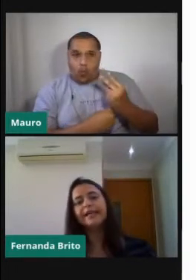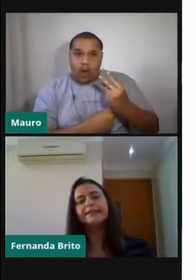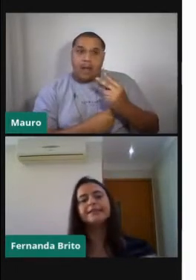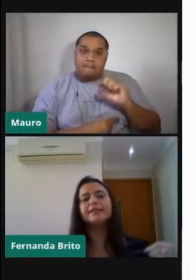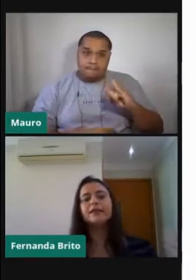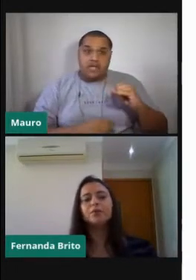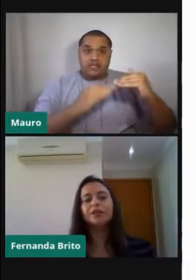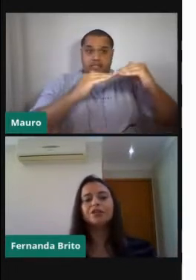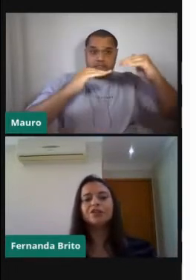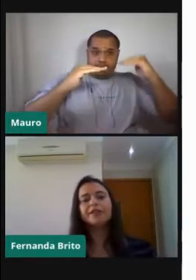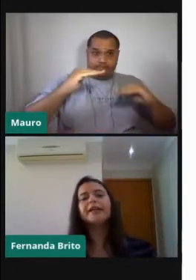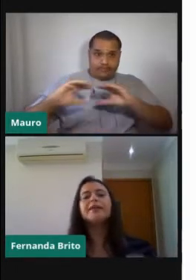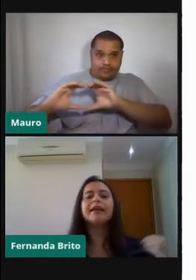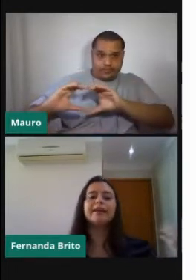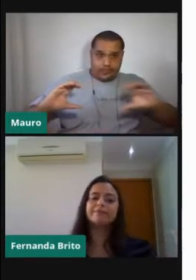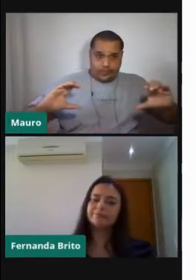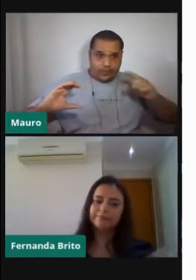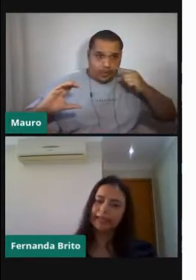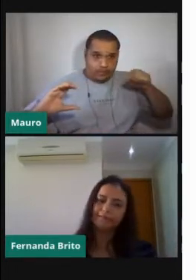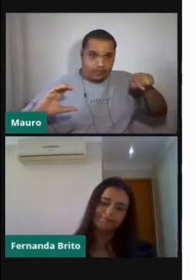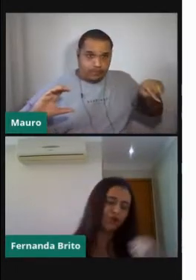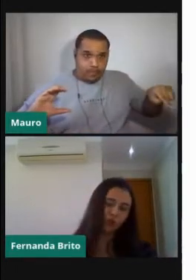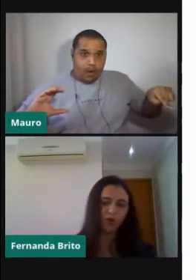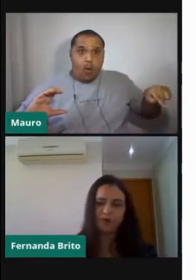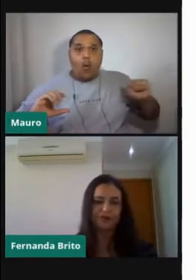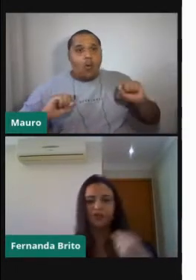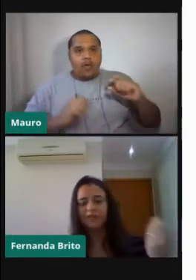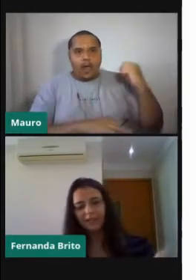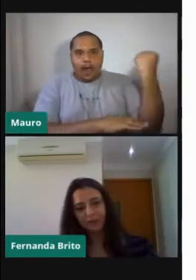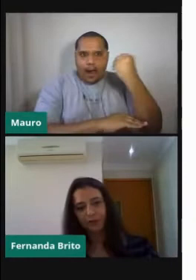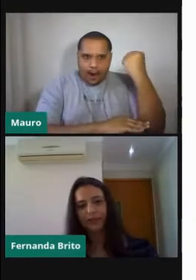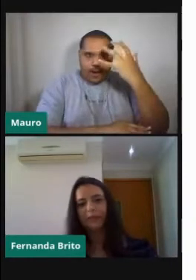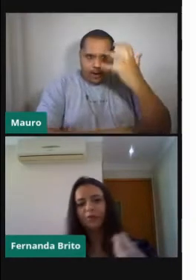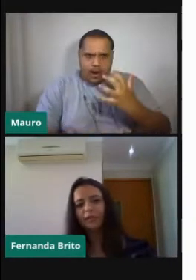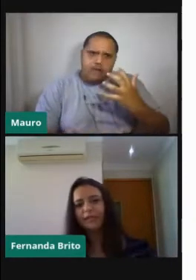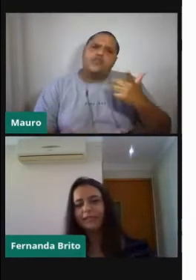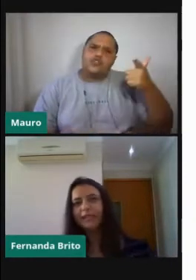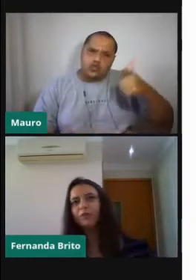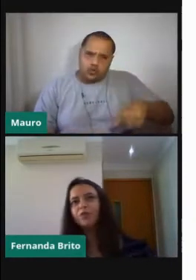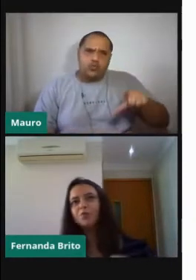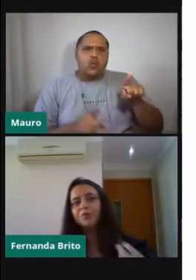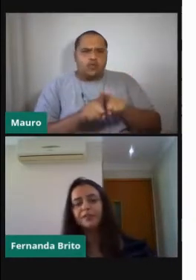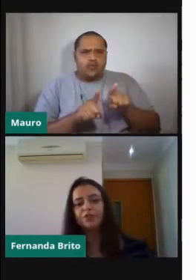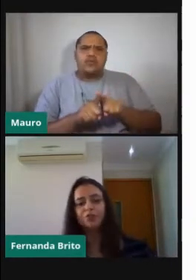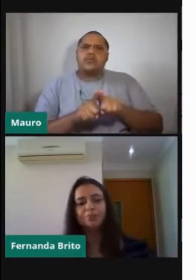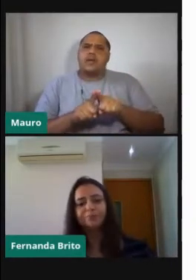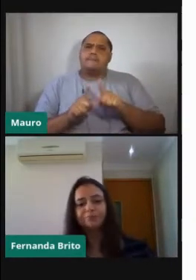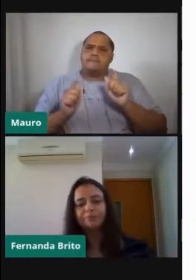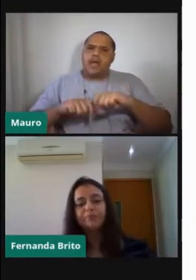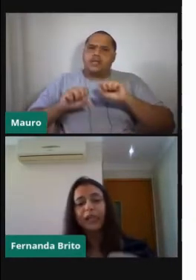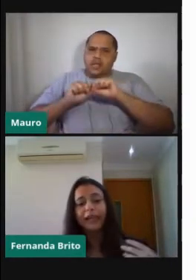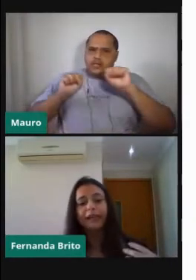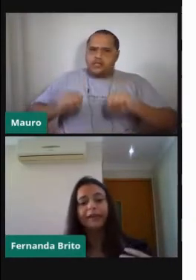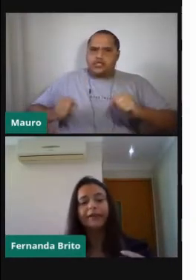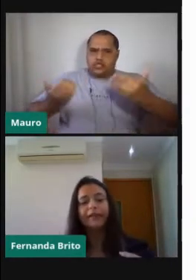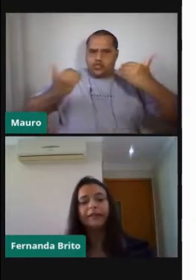grave acontece, o que a gente tem né, de novo, a gente vai ter o recrutamento dessas células para o sítio